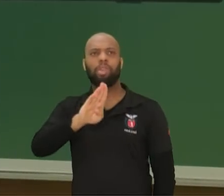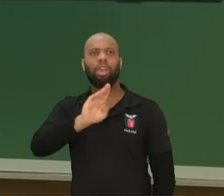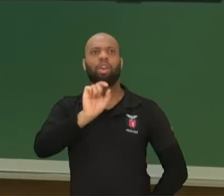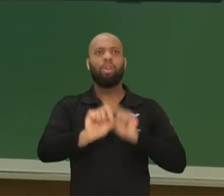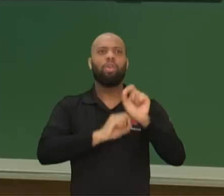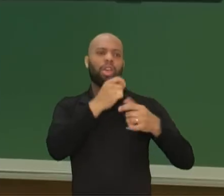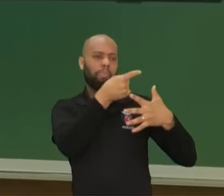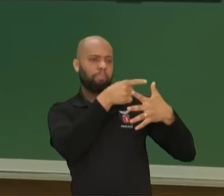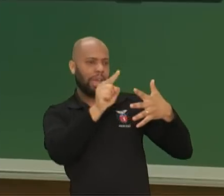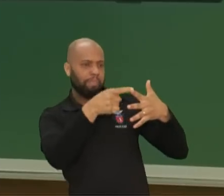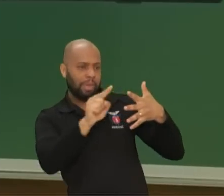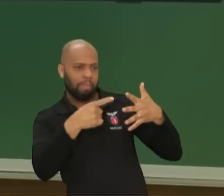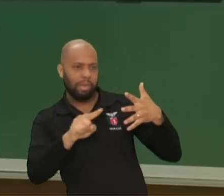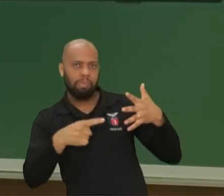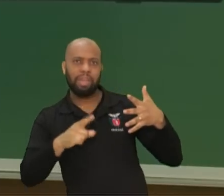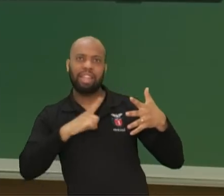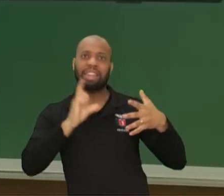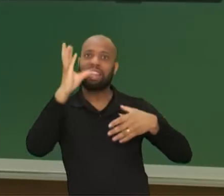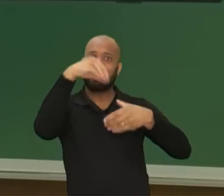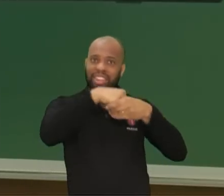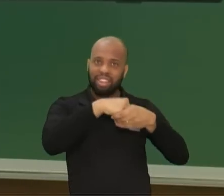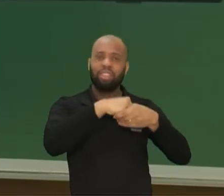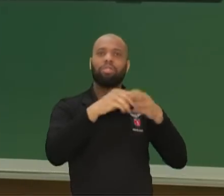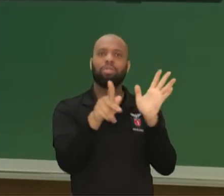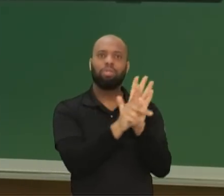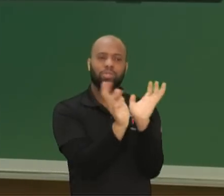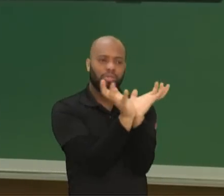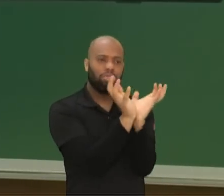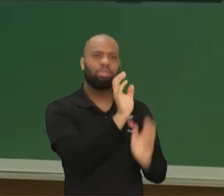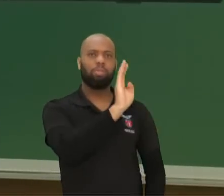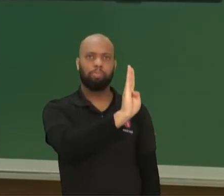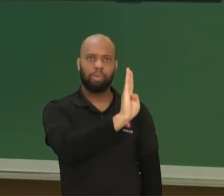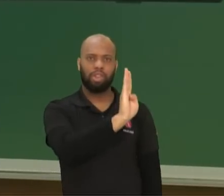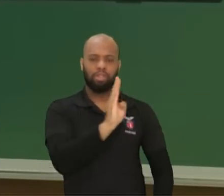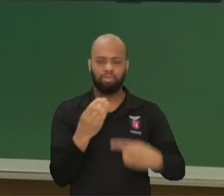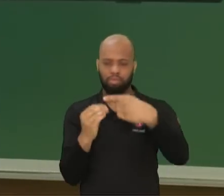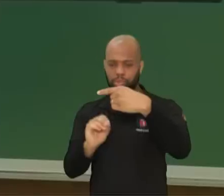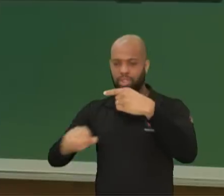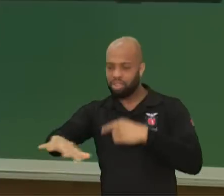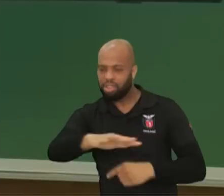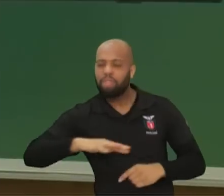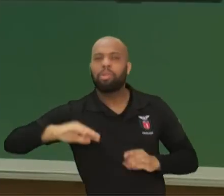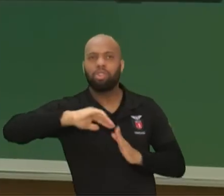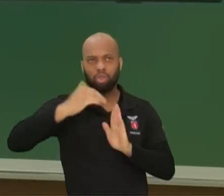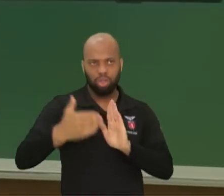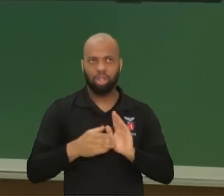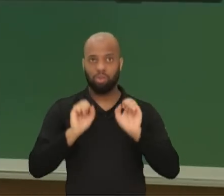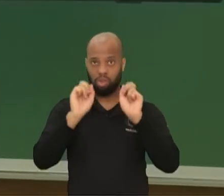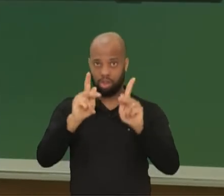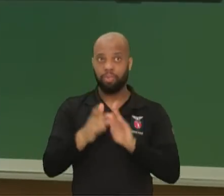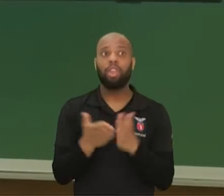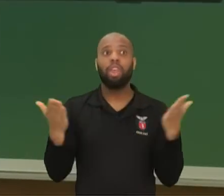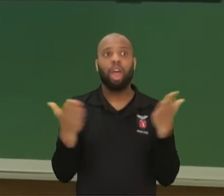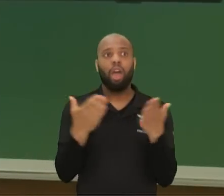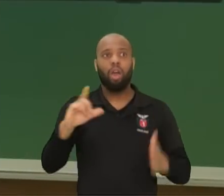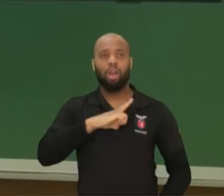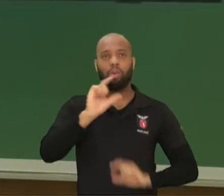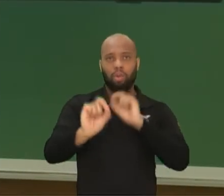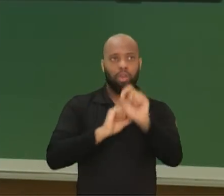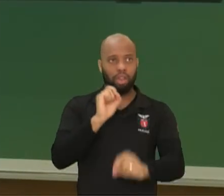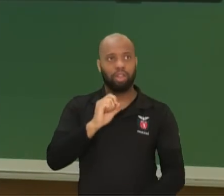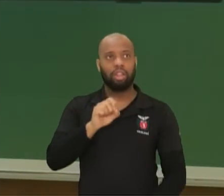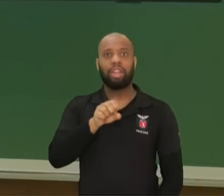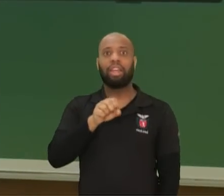certo? Pelo número de elementos de B, pelo nosso espaço amostral. Tá bom, pessoal? Então, aqui, lembrando